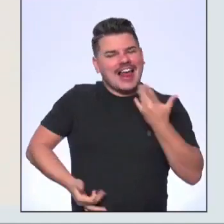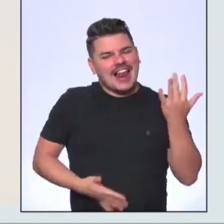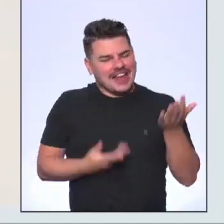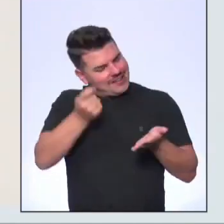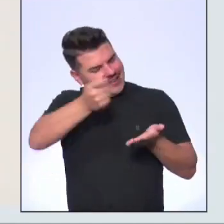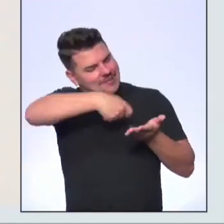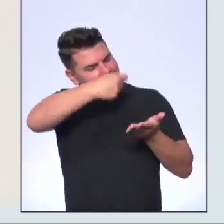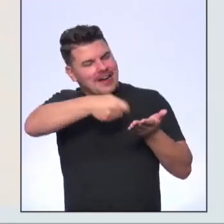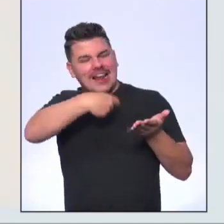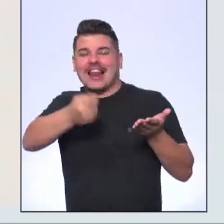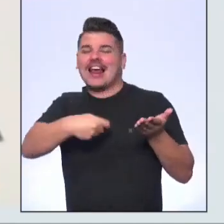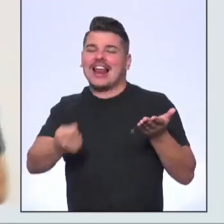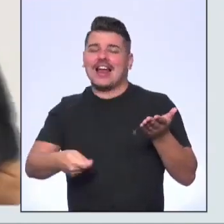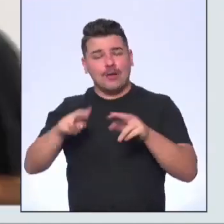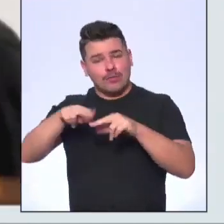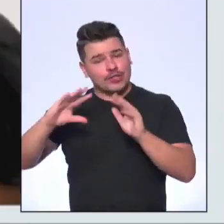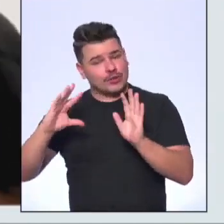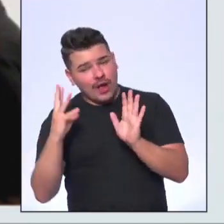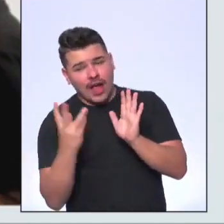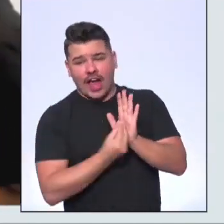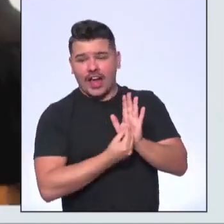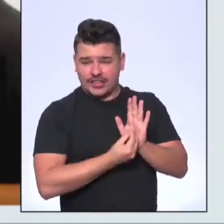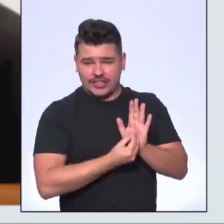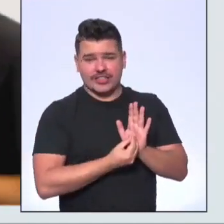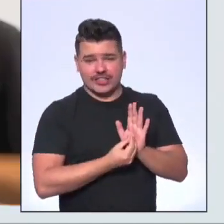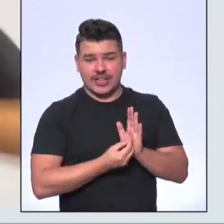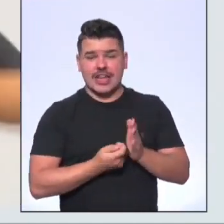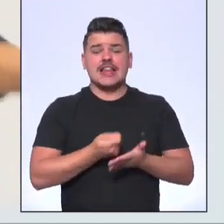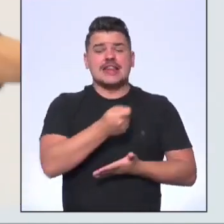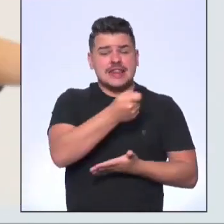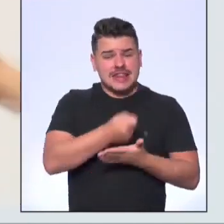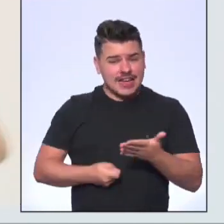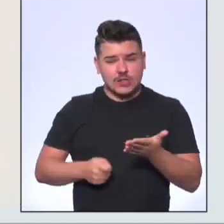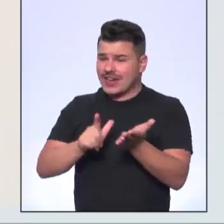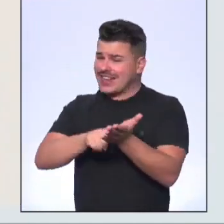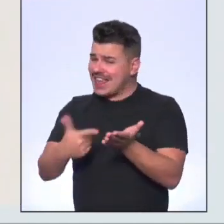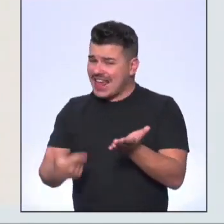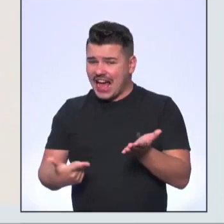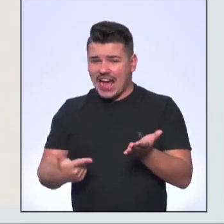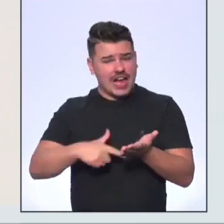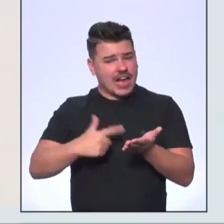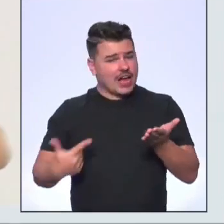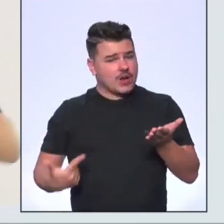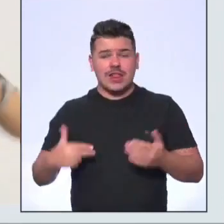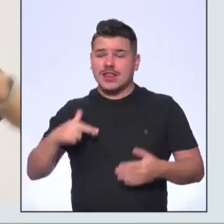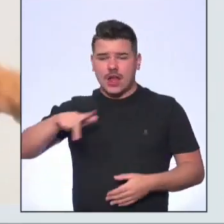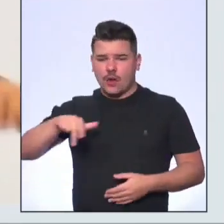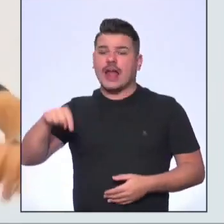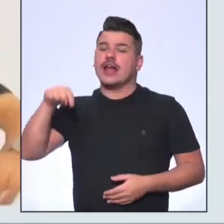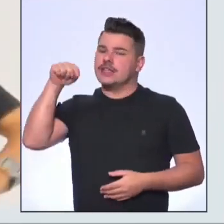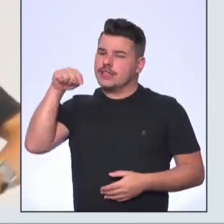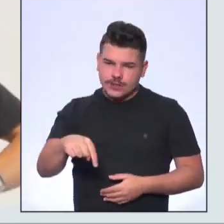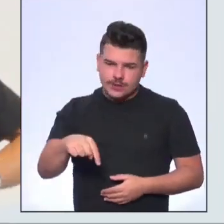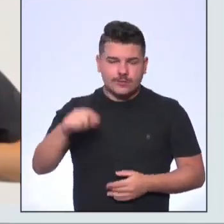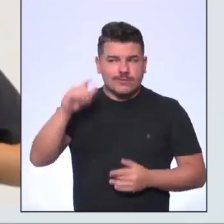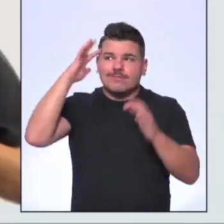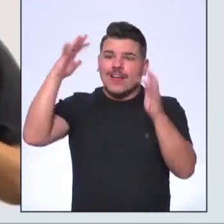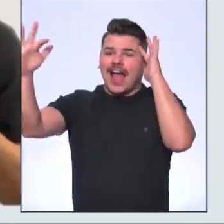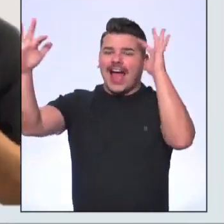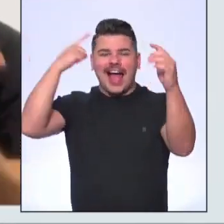do artista. Texto não literário, ele não é ficção e, portanto, ele tem